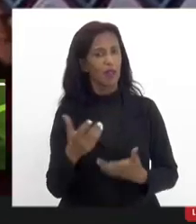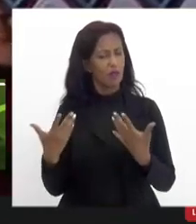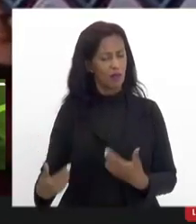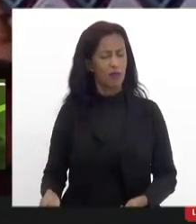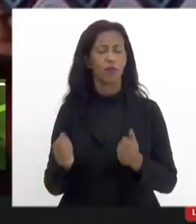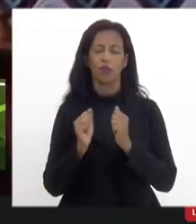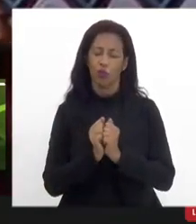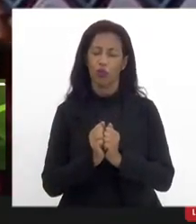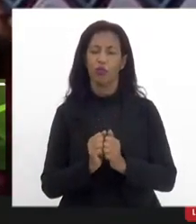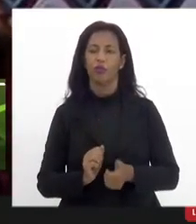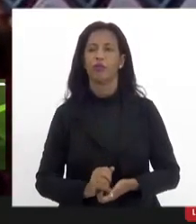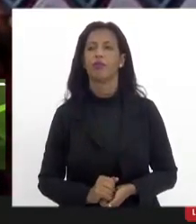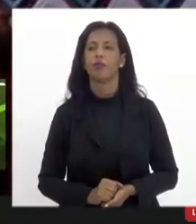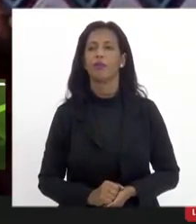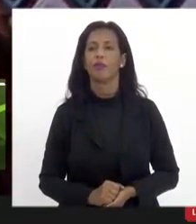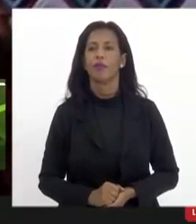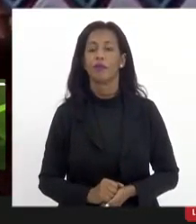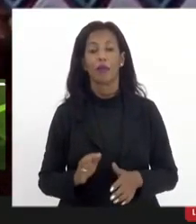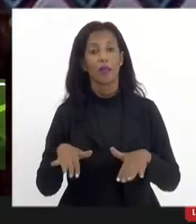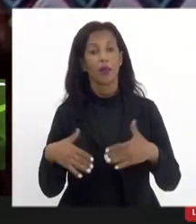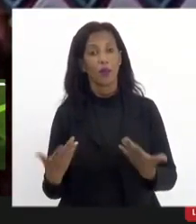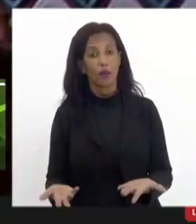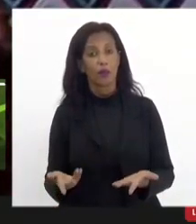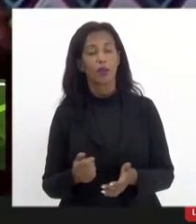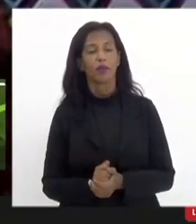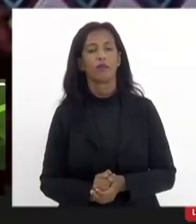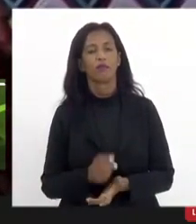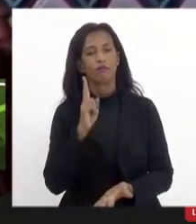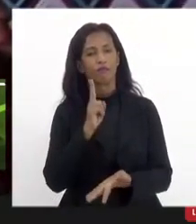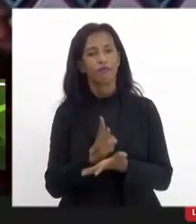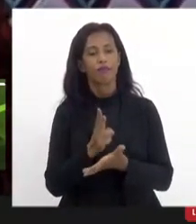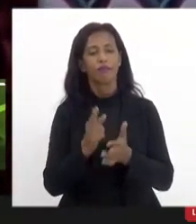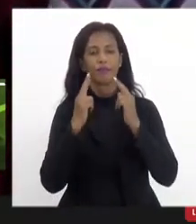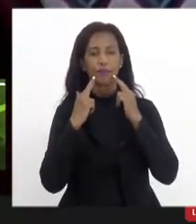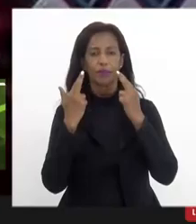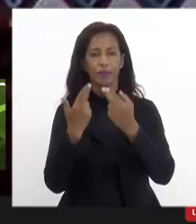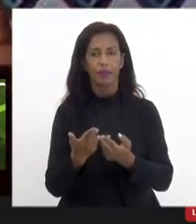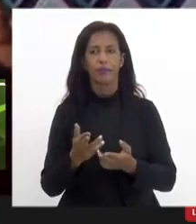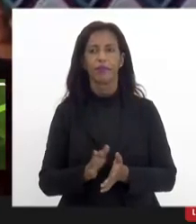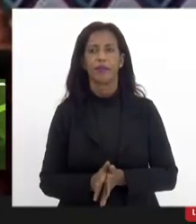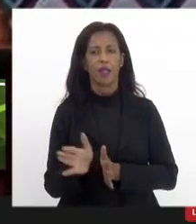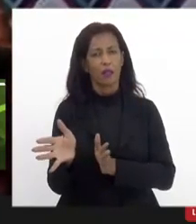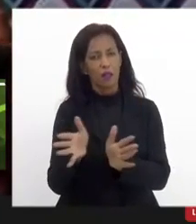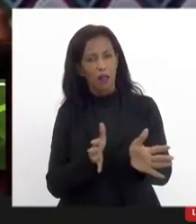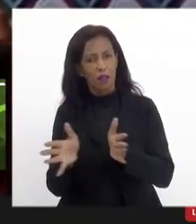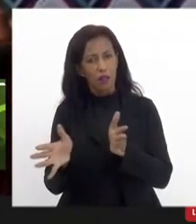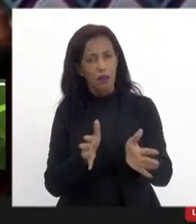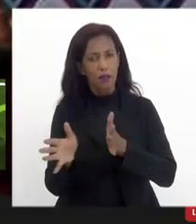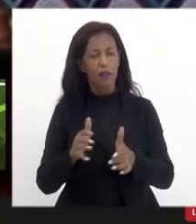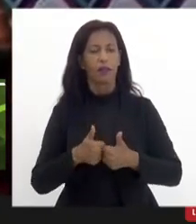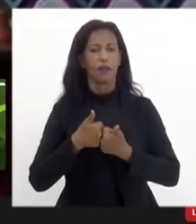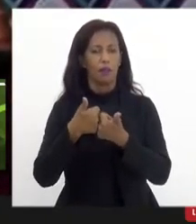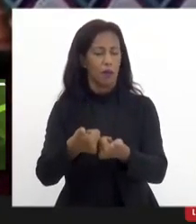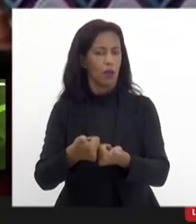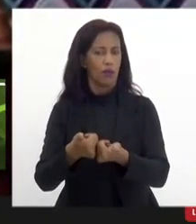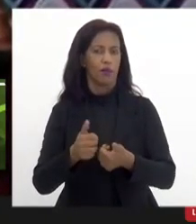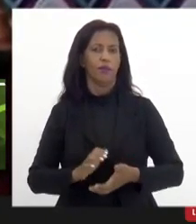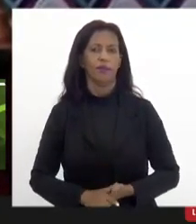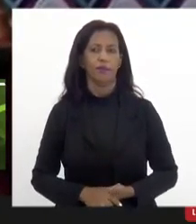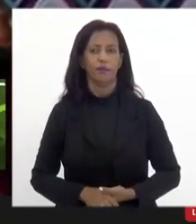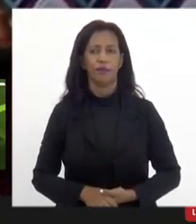a gente vai fazer. Mas, enquanto isso, a gente vai tocando a nossa audiência, tentando fazer, né, da melhor maneira